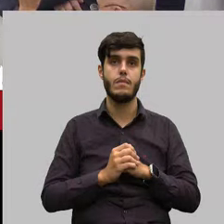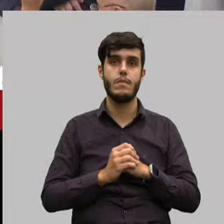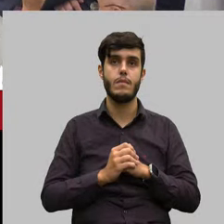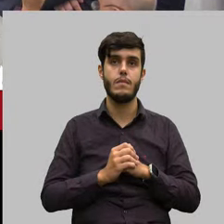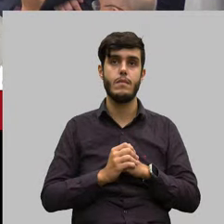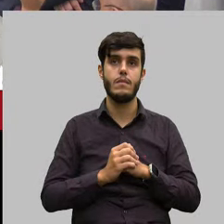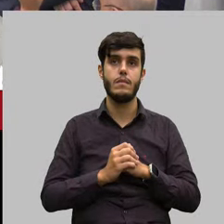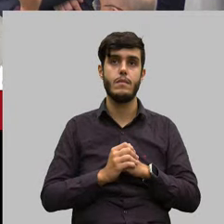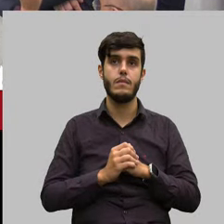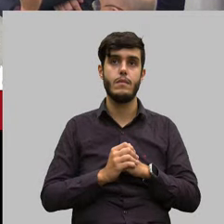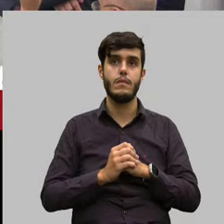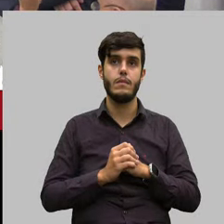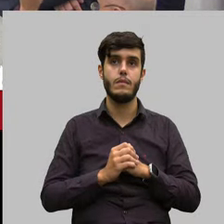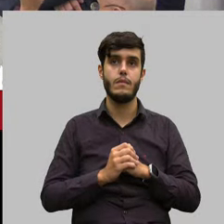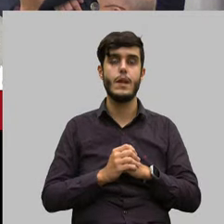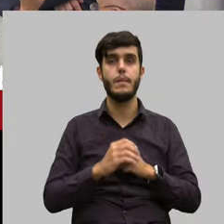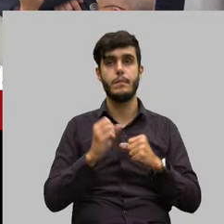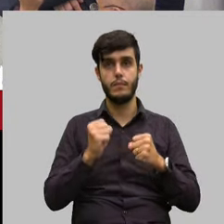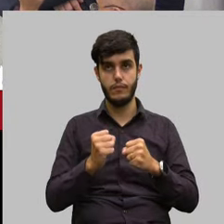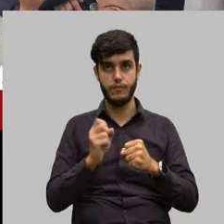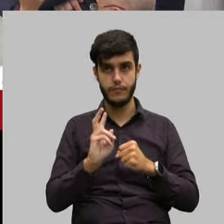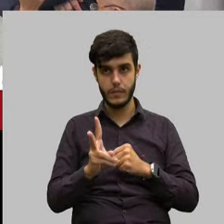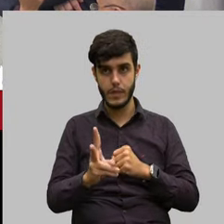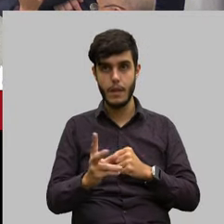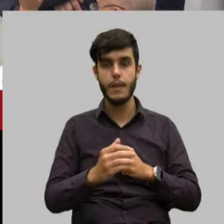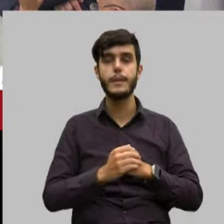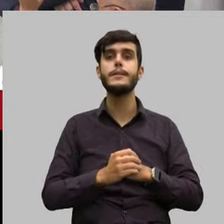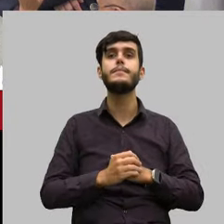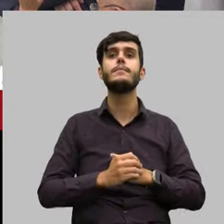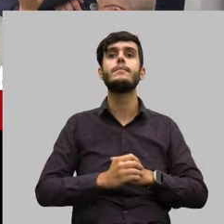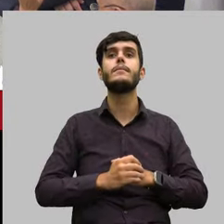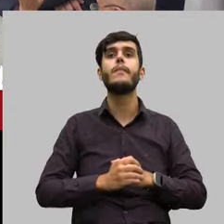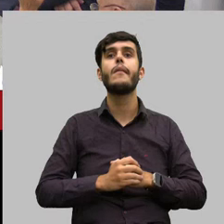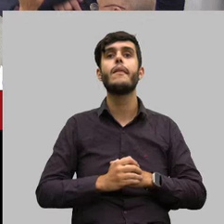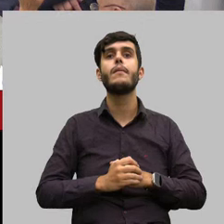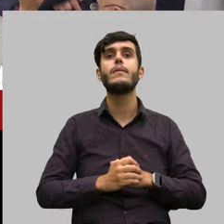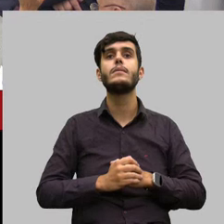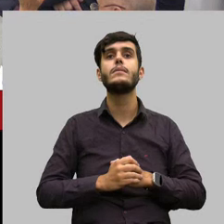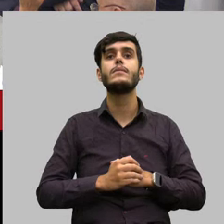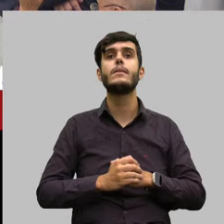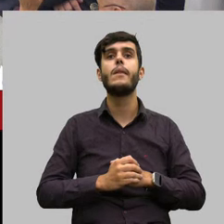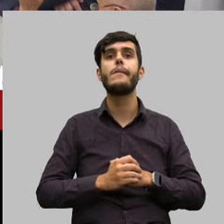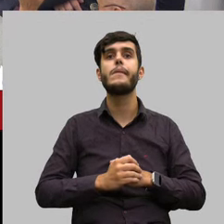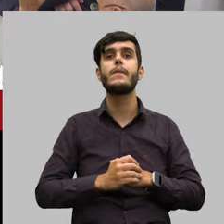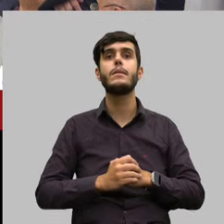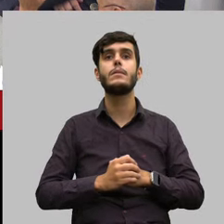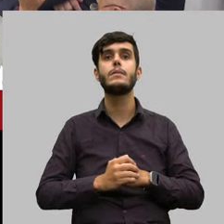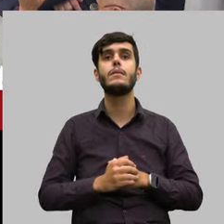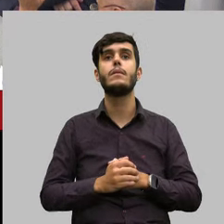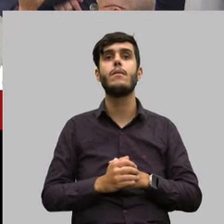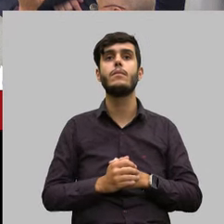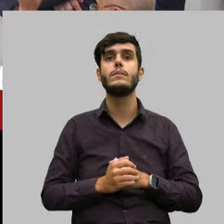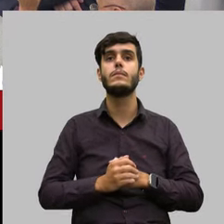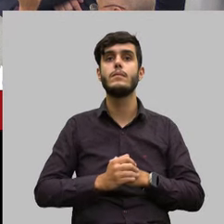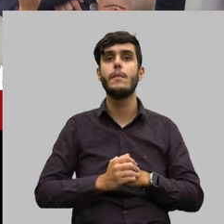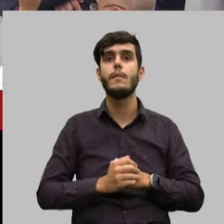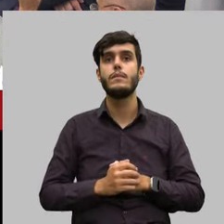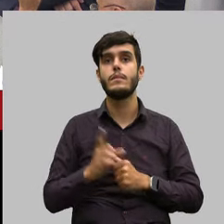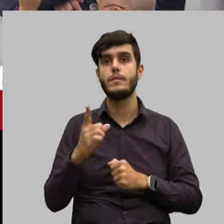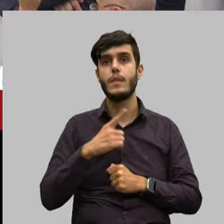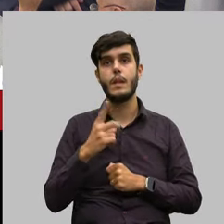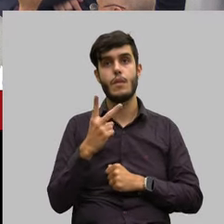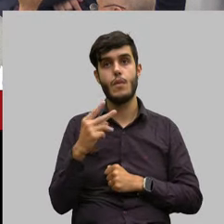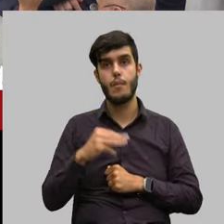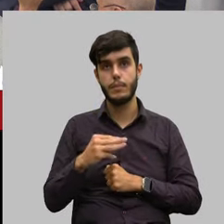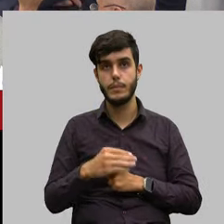répa posso Presidente eh secretária do minutos TR minutos o fato da